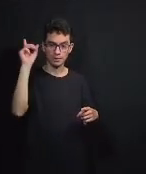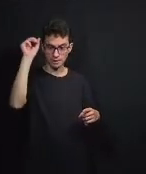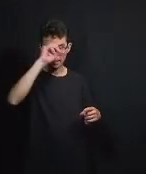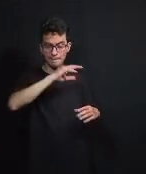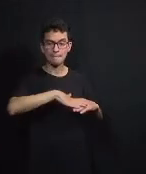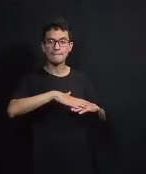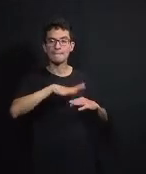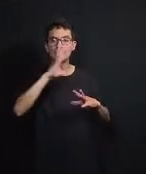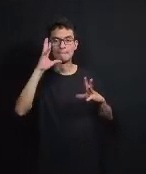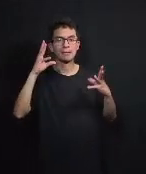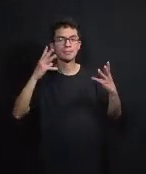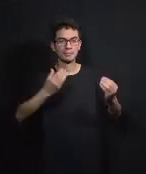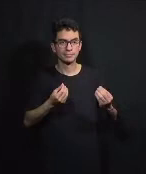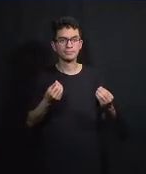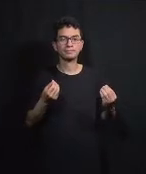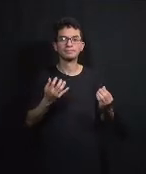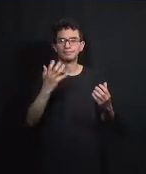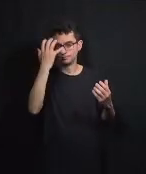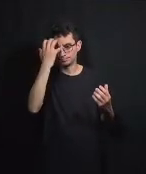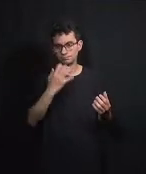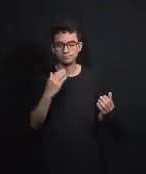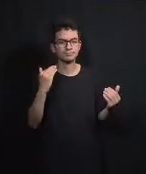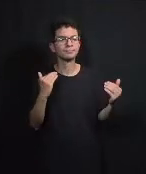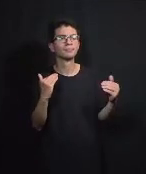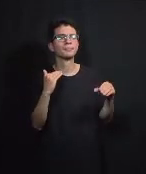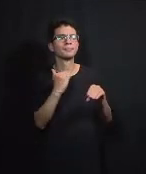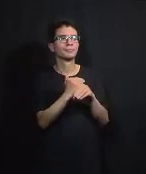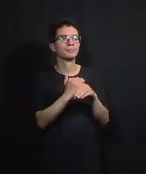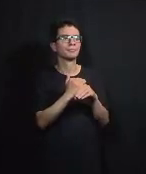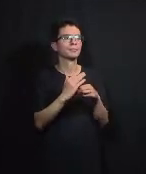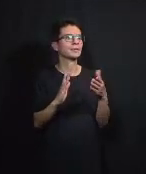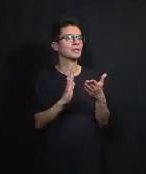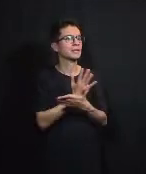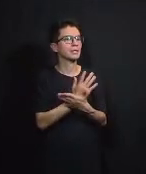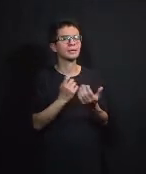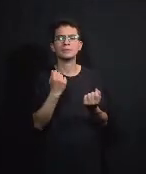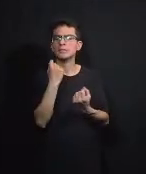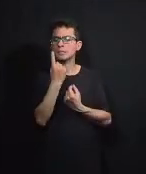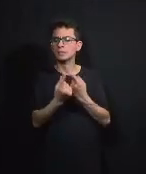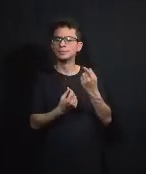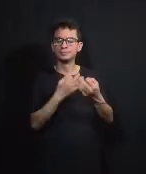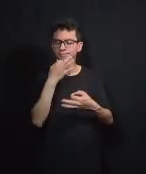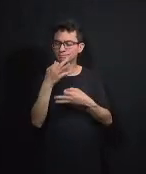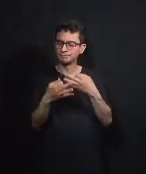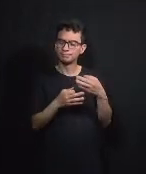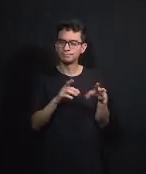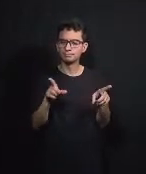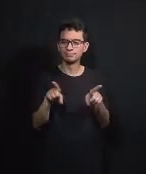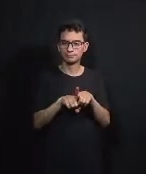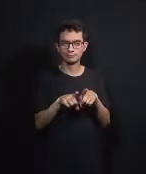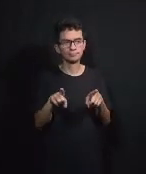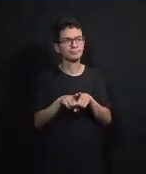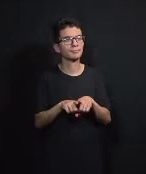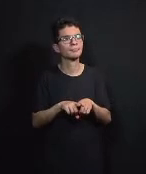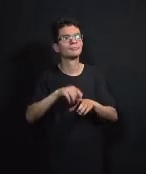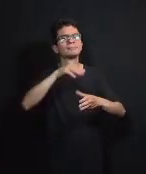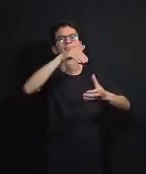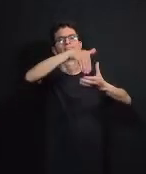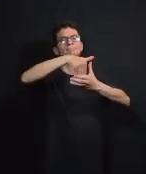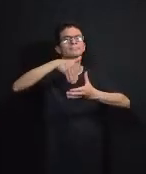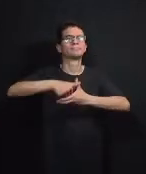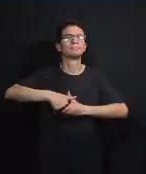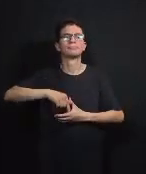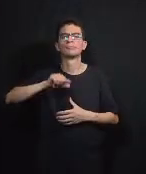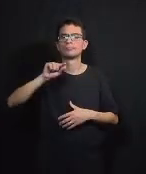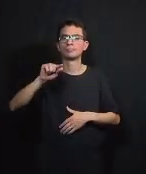embate sério. Né? E há quem diga, tenho visto alguns comentários, que no quadro atual das eleições municipais,